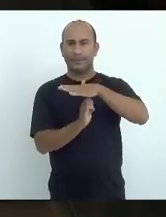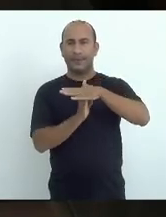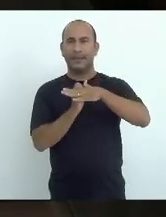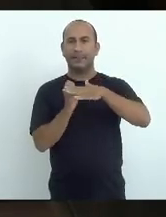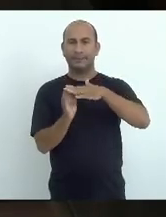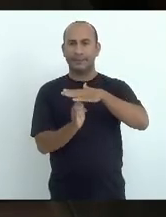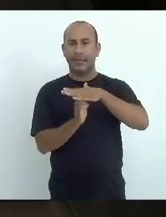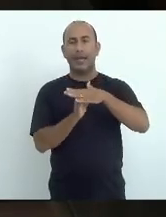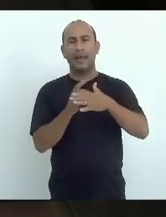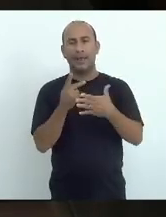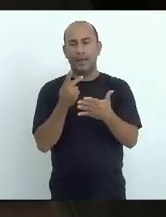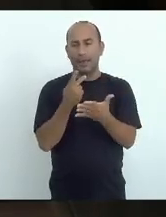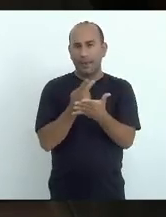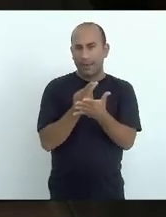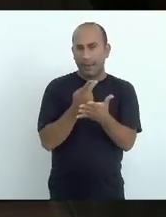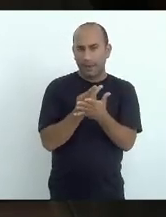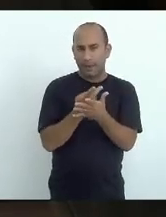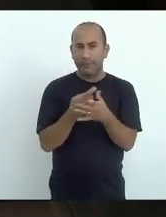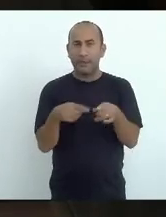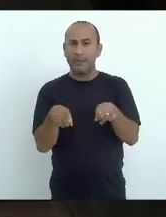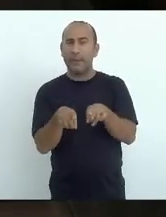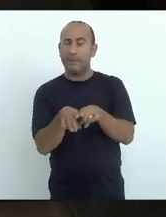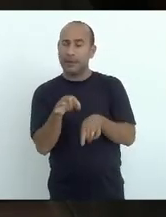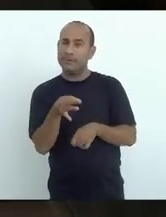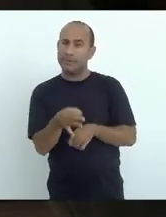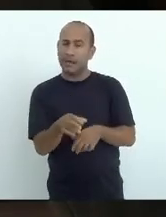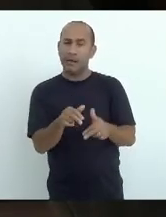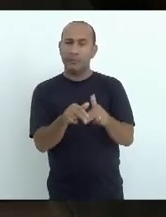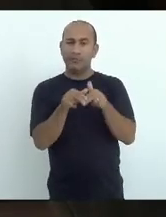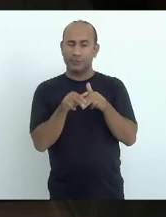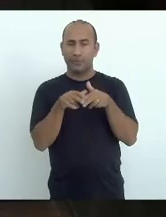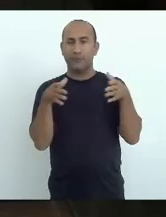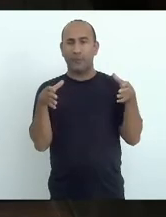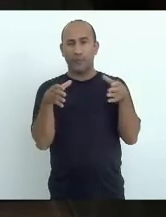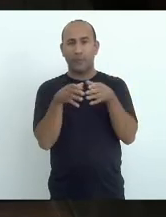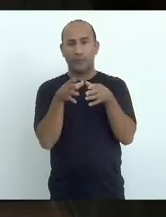acertam ou erram pelos seus participantes.